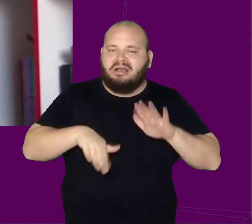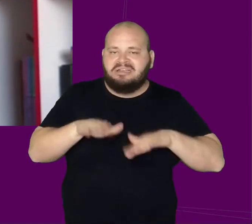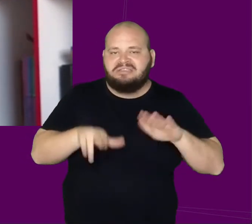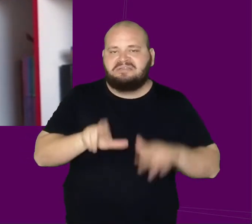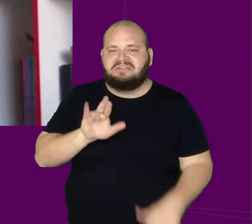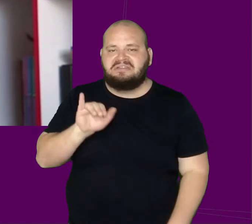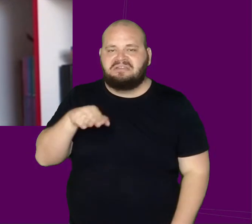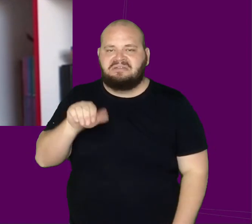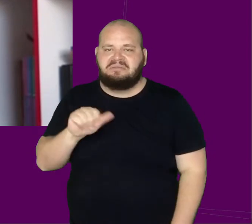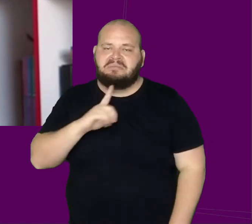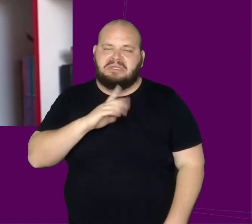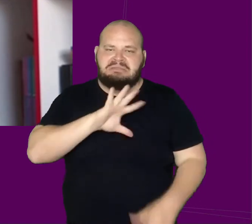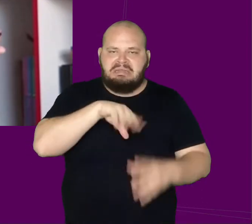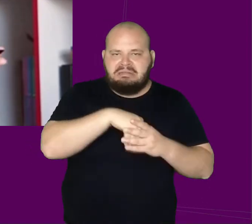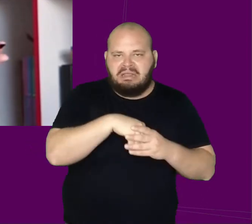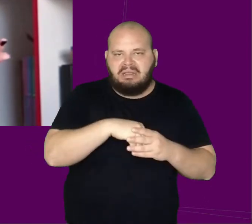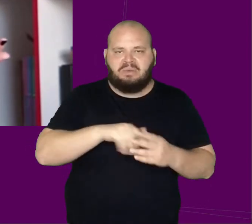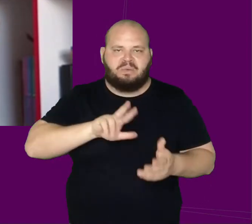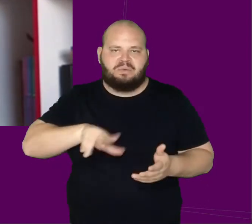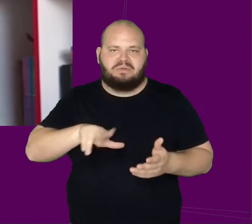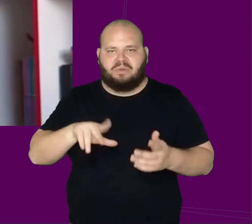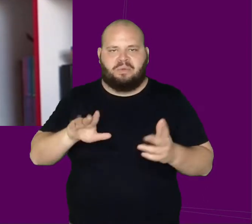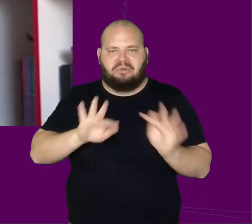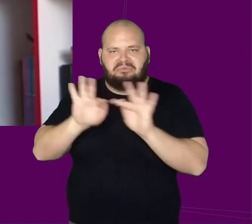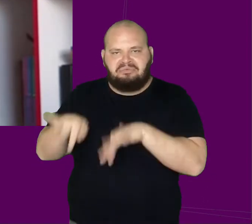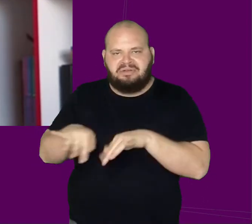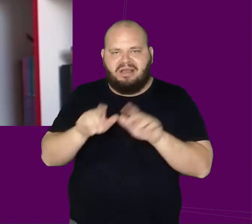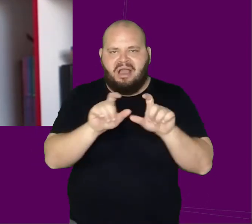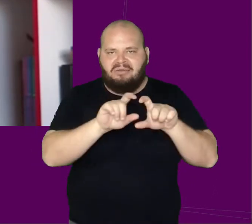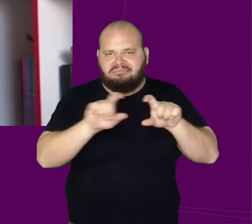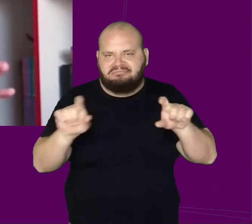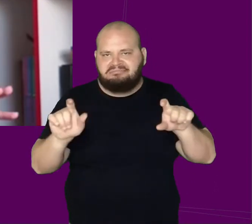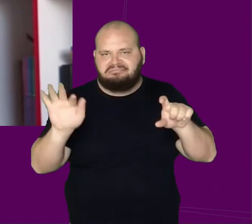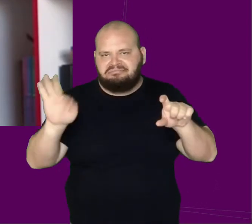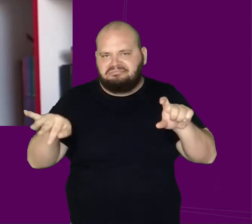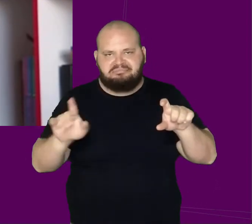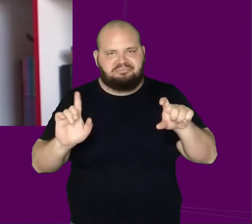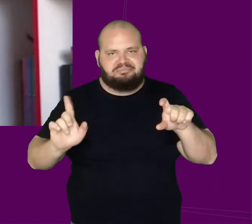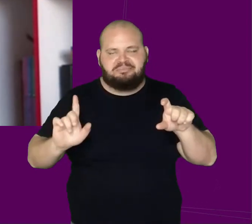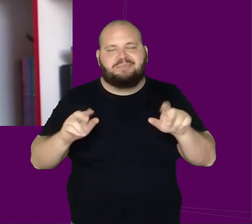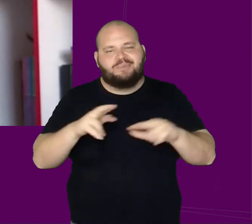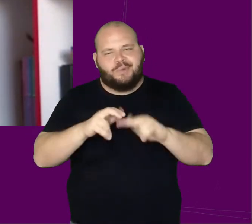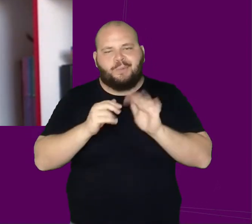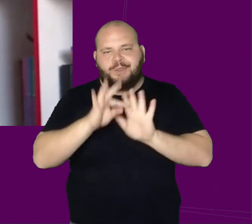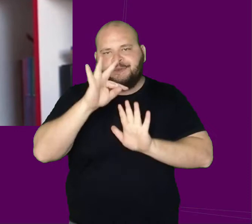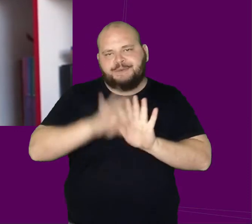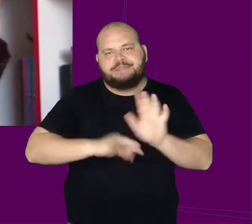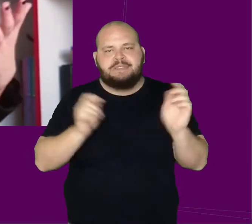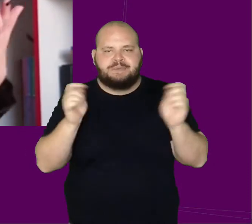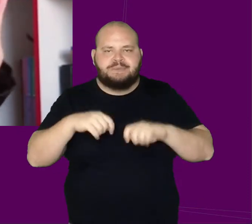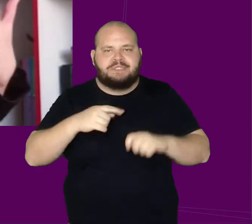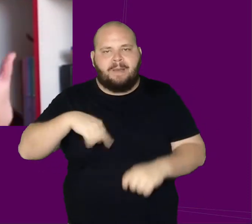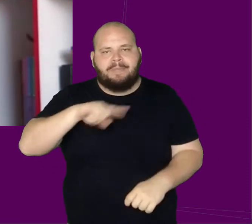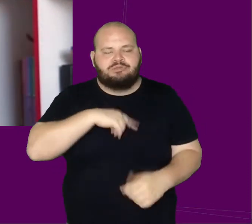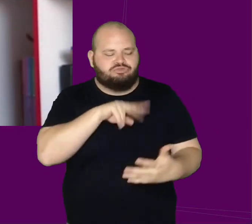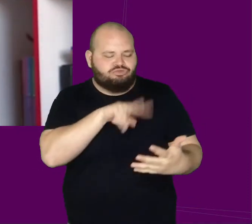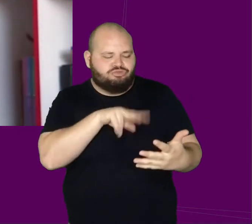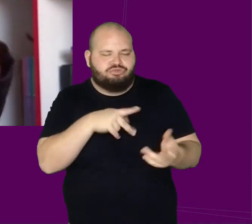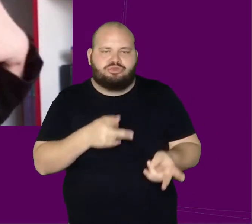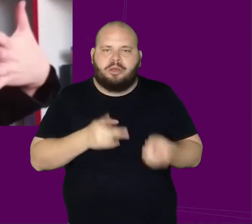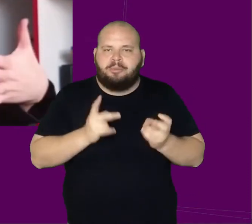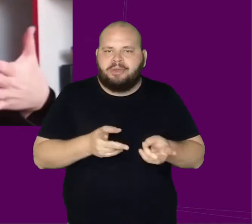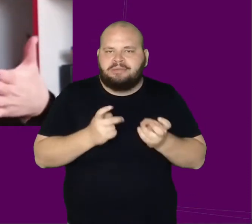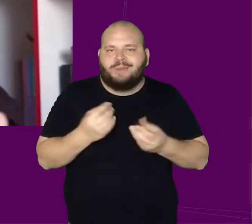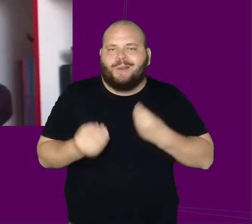rima está dentro dos versos e não no final. E isso a gente pode ir prestando atenção no texto. Então isso já é uma questão